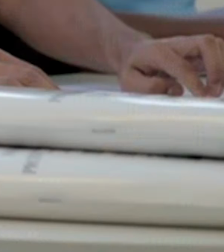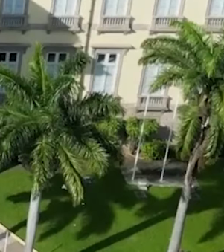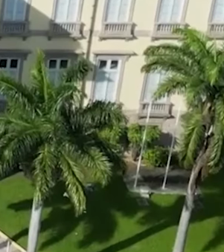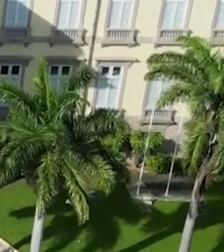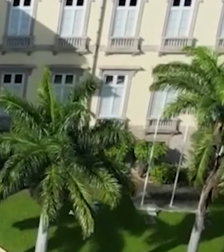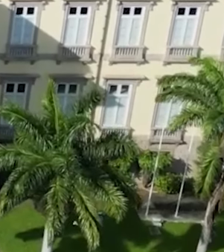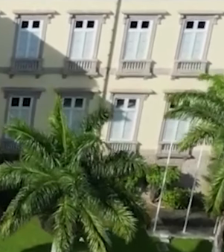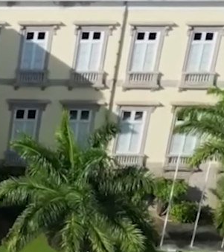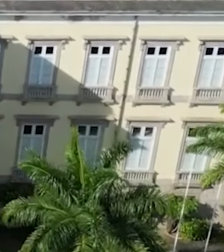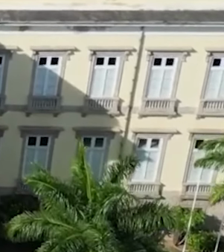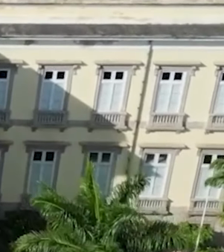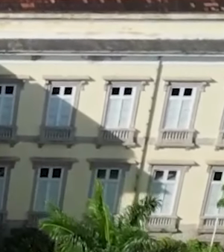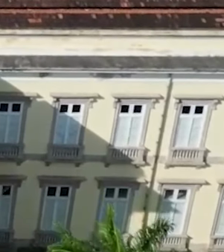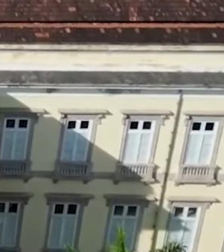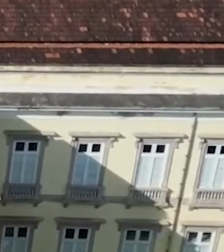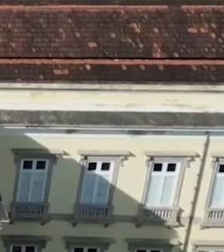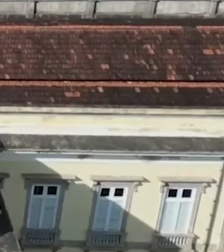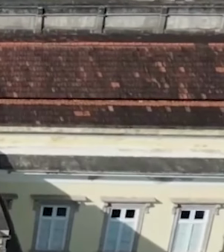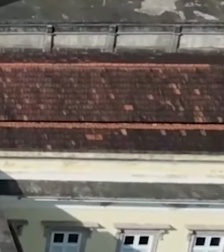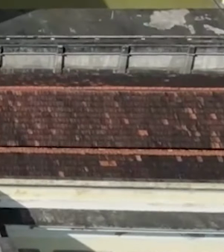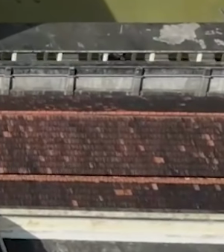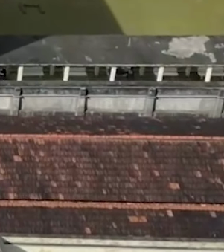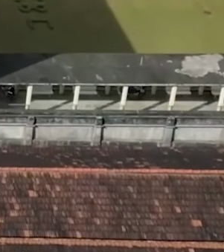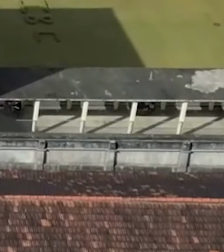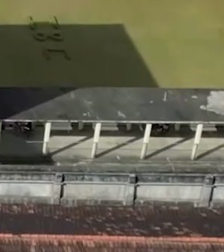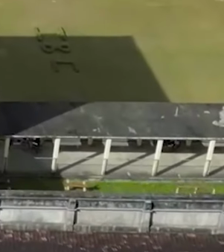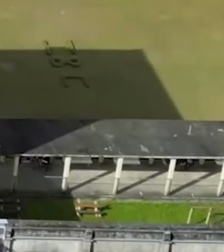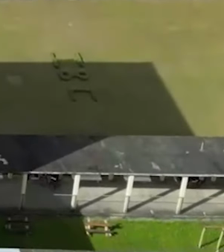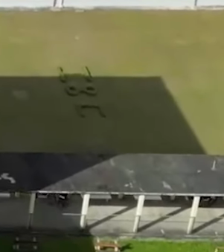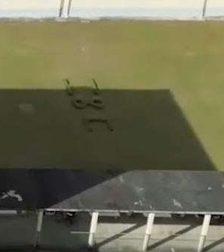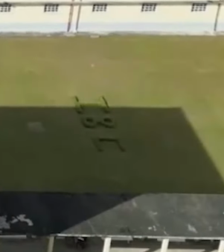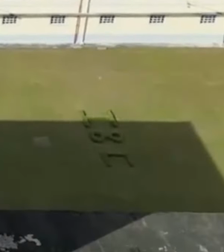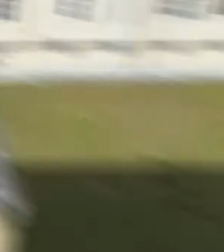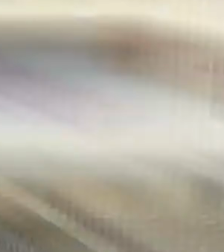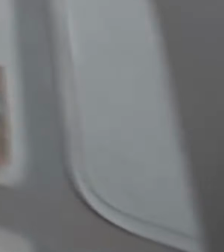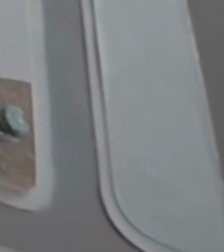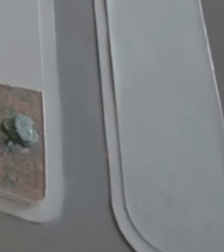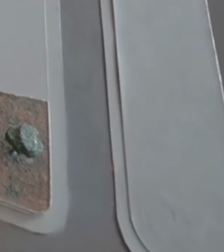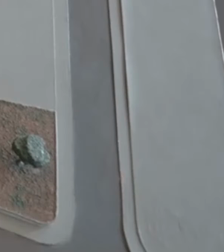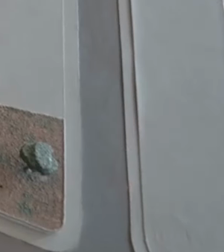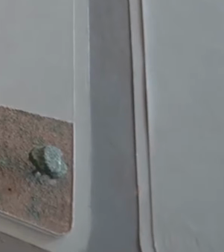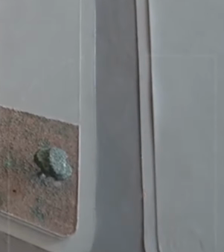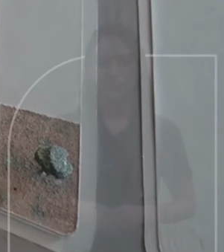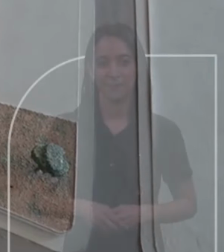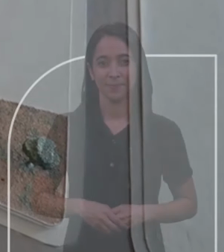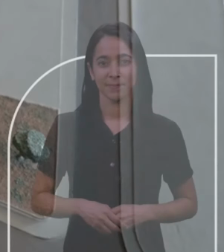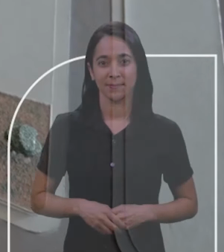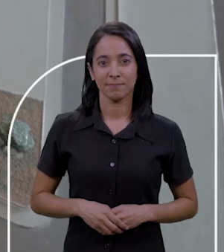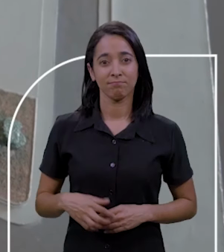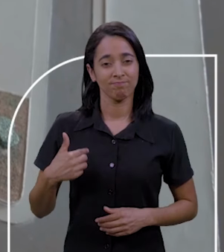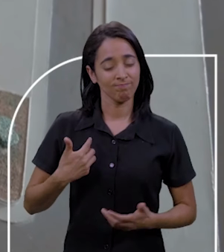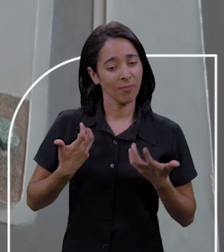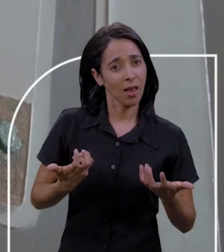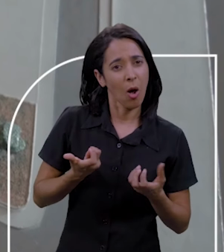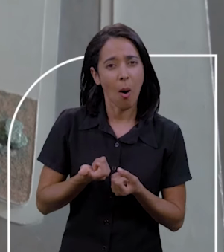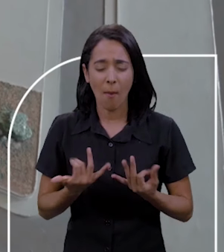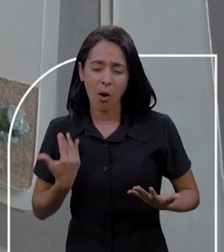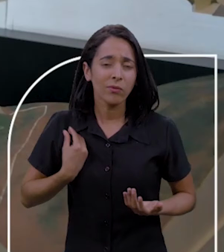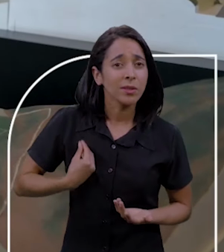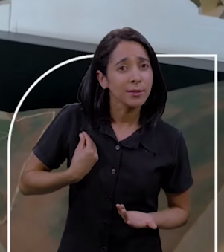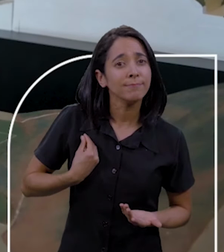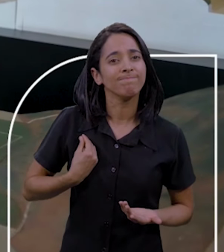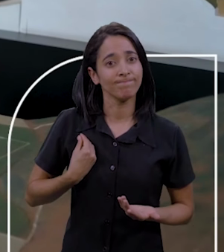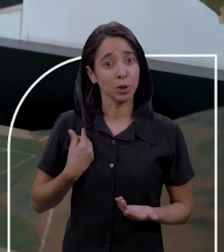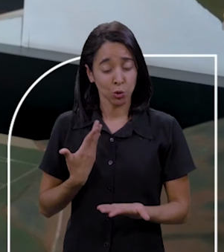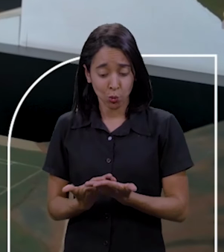Visão aérea do IBC. Construção e estilo neoclássico na cor creme. Natasha Rubach, ex-aluna e queria ser alguma coisa na